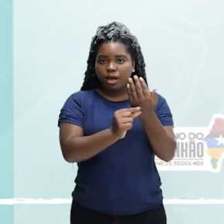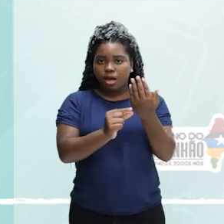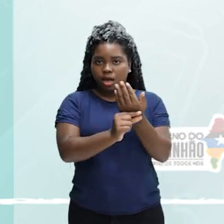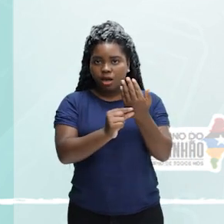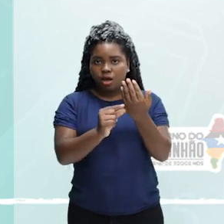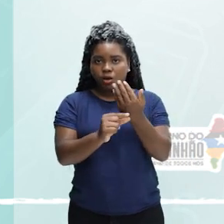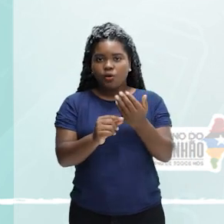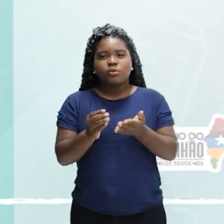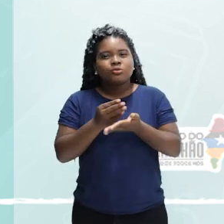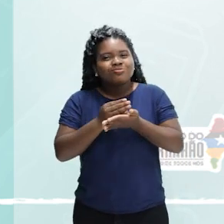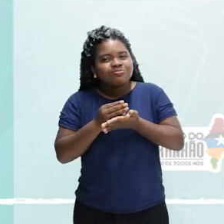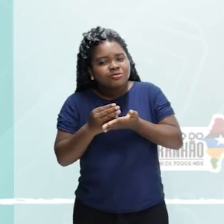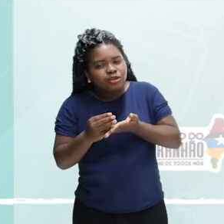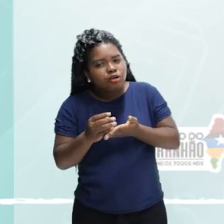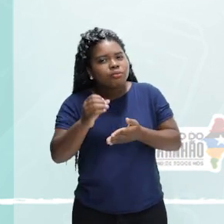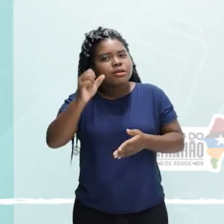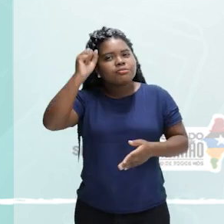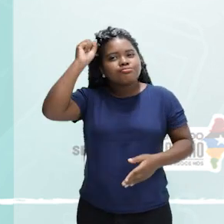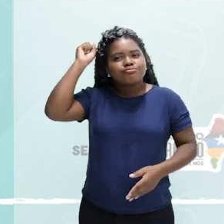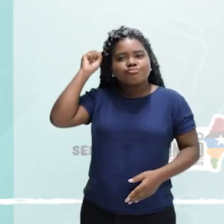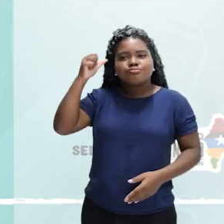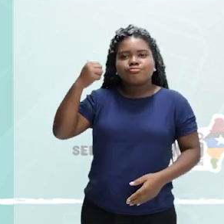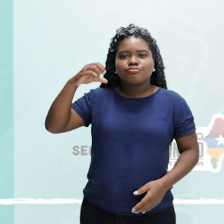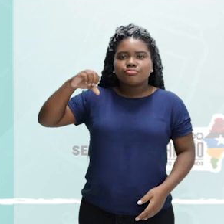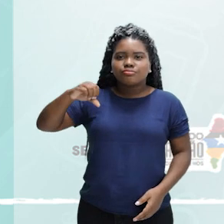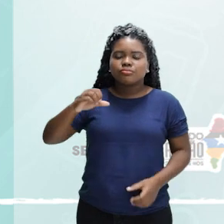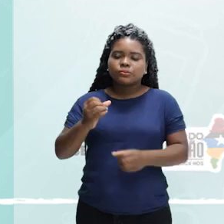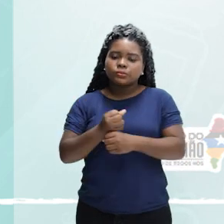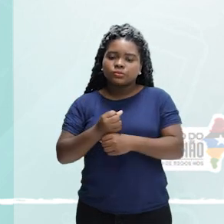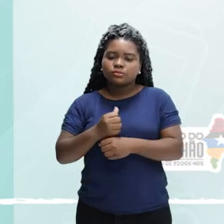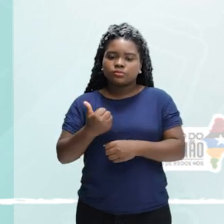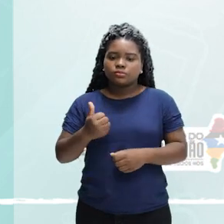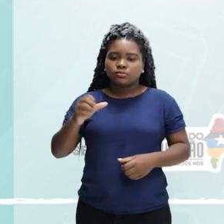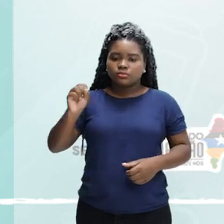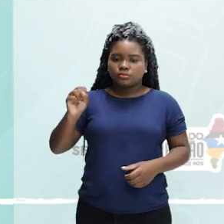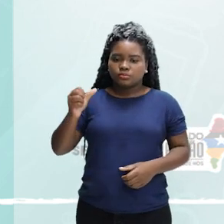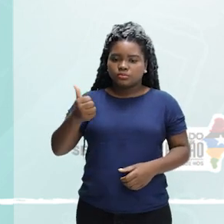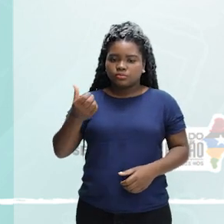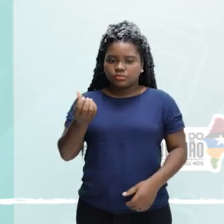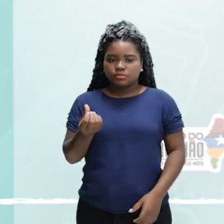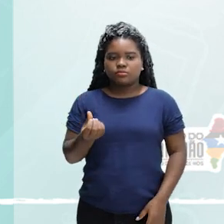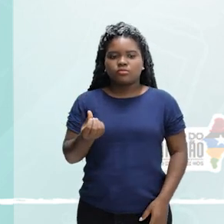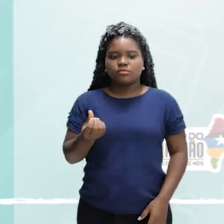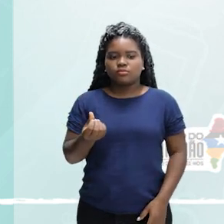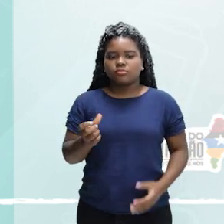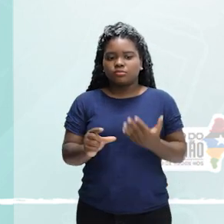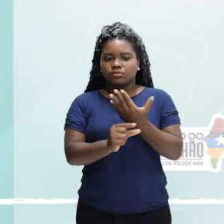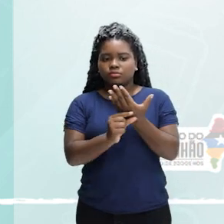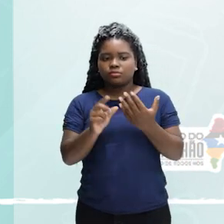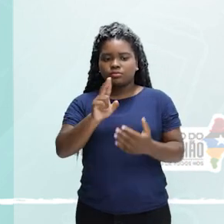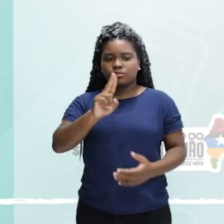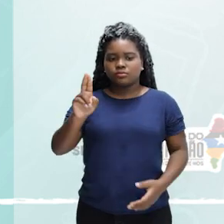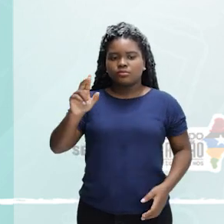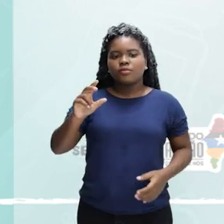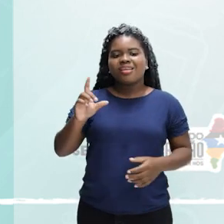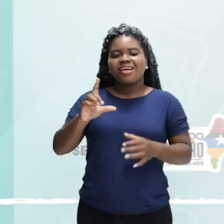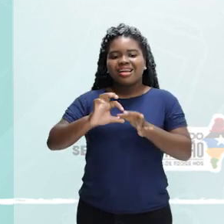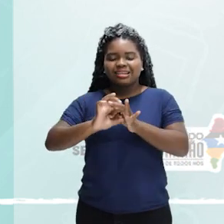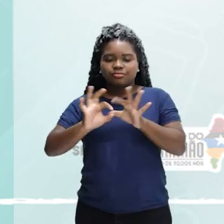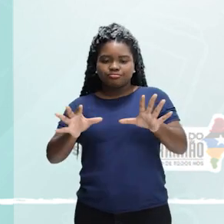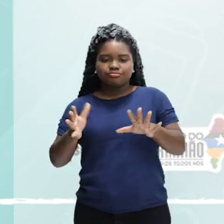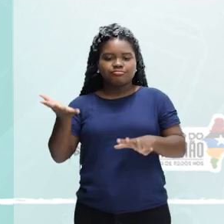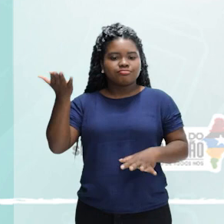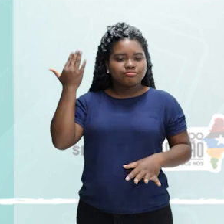XIX, em 1816, chamada A Liberdade dos Antigos, comparada com a dos modernos. E